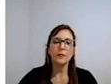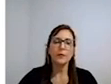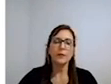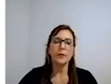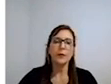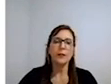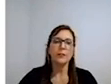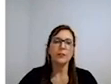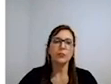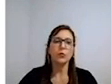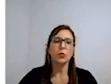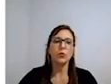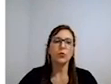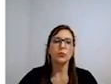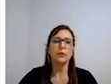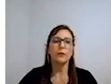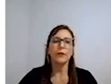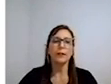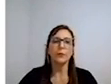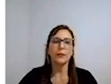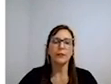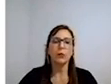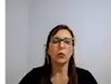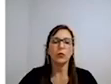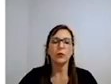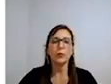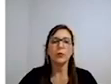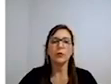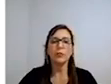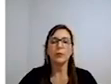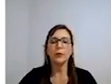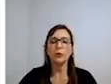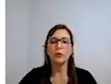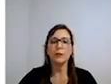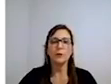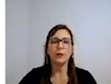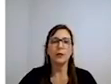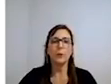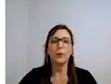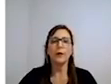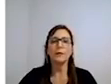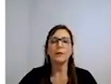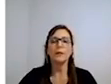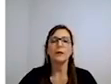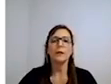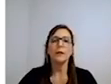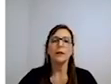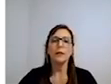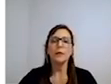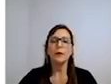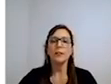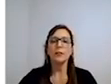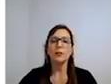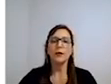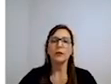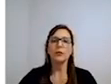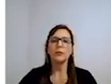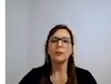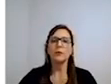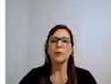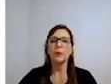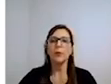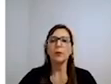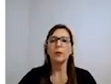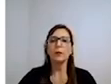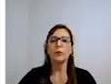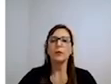Aqui nós temos a imagem de um osso da vértebra da coluna por onde a medula espinhal passa. E na imagem ao lado nós